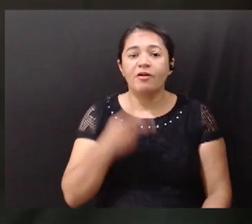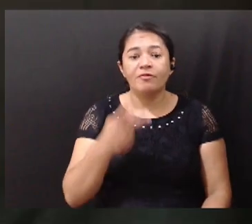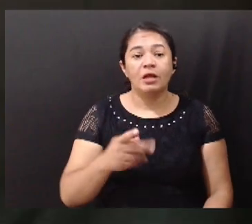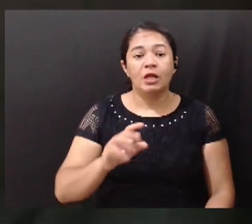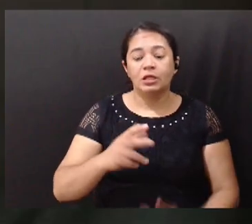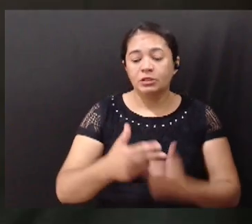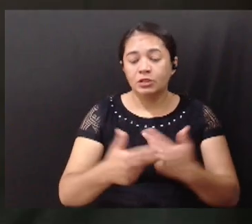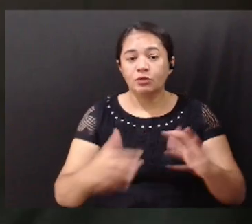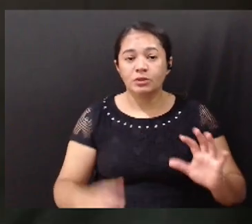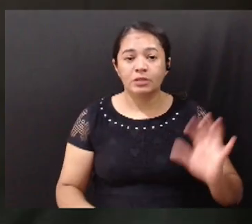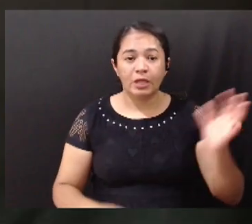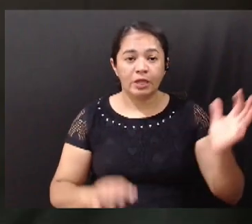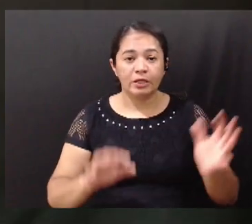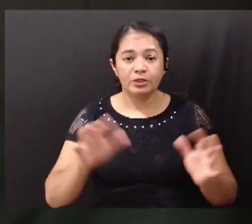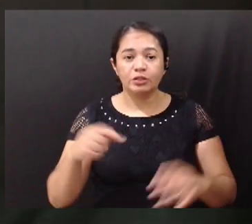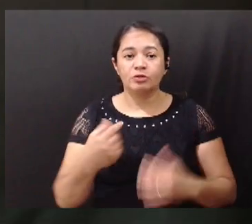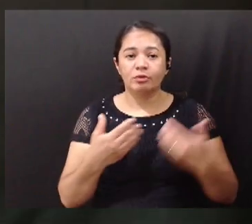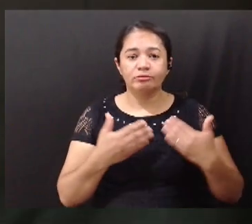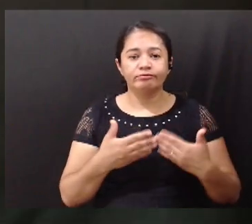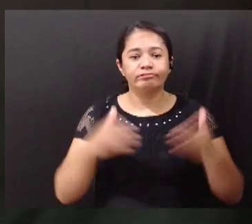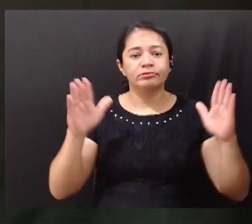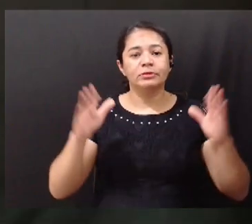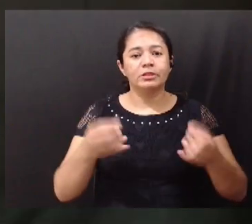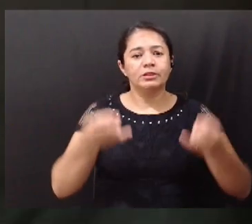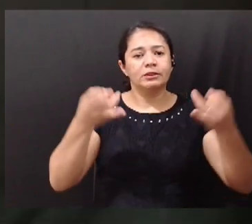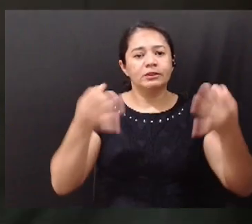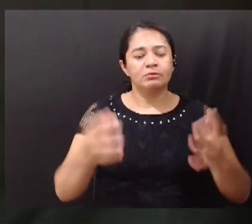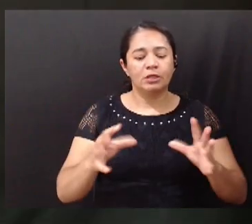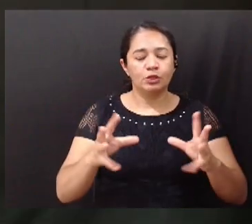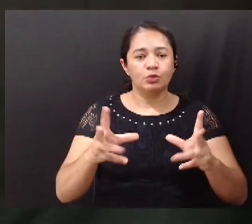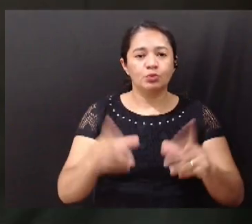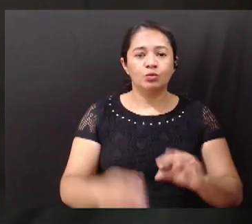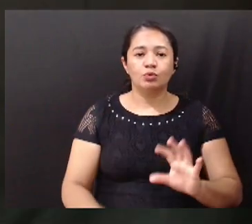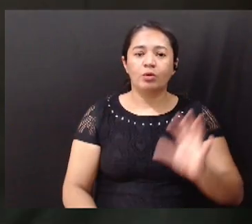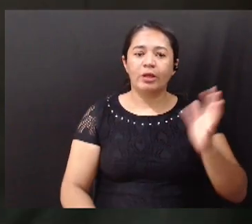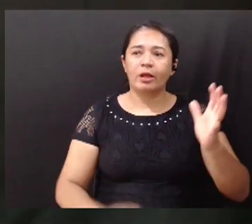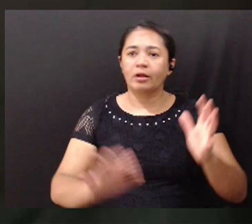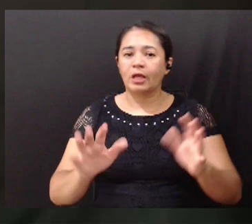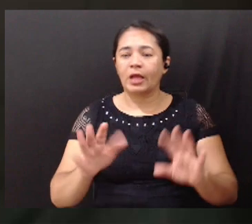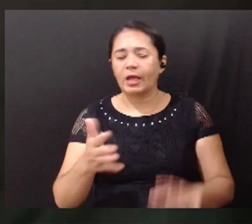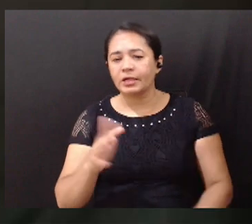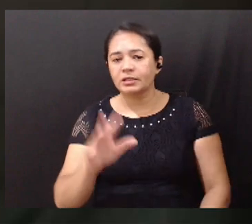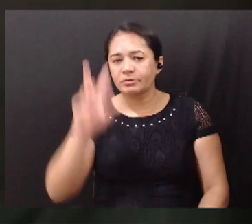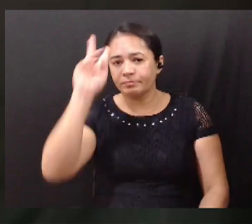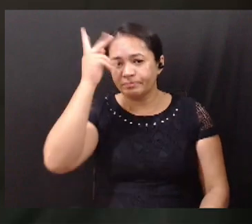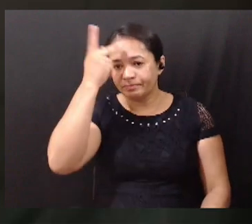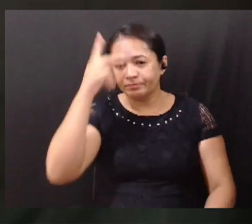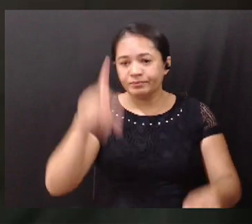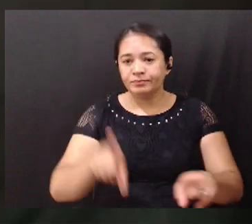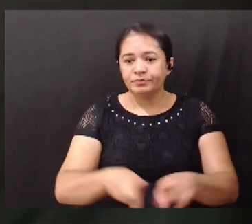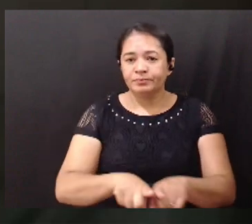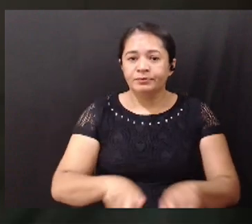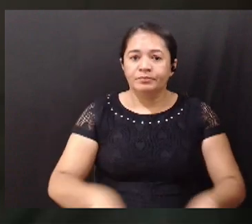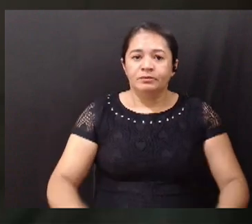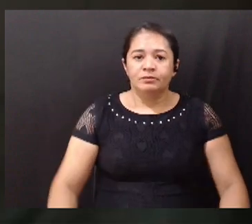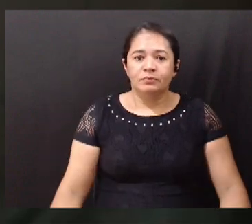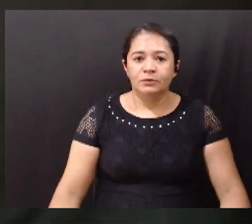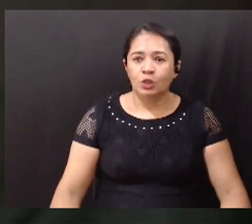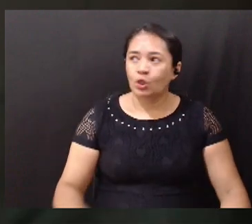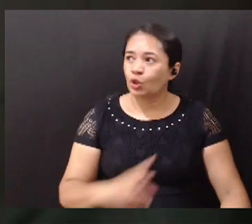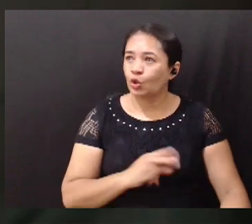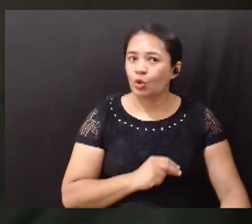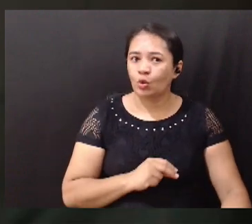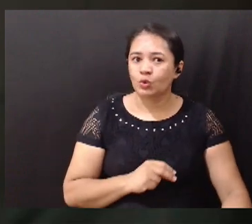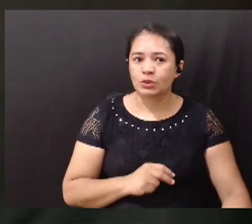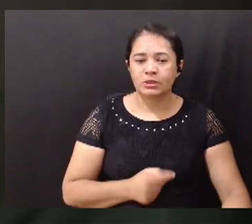gente abrir, expor o que está acontecendo, às vezes é uma virada de chave também. Agora 8h56, nossa, 8h56, viu? Só